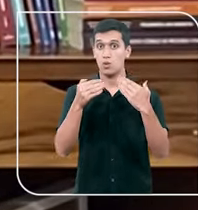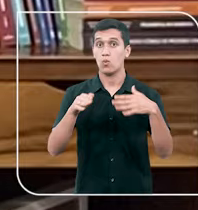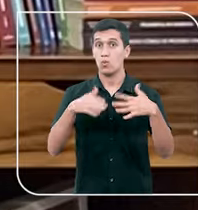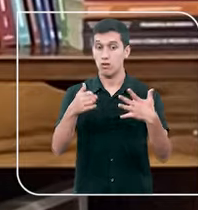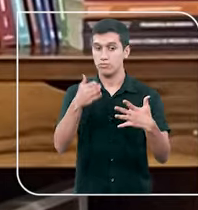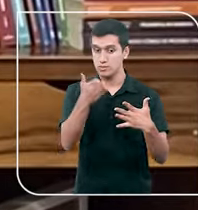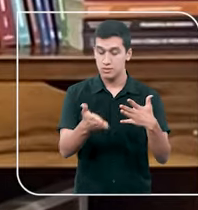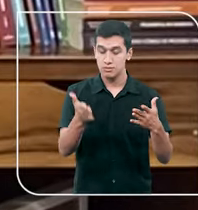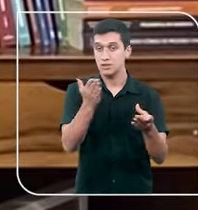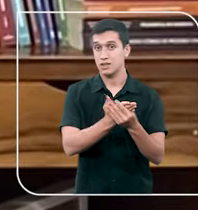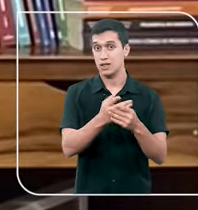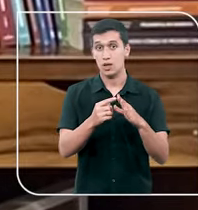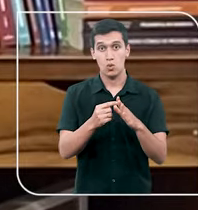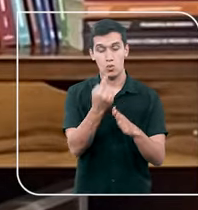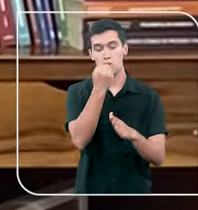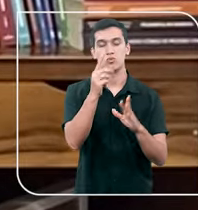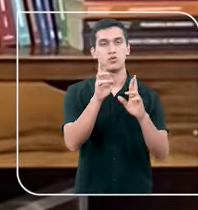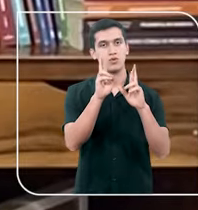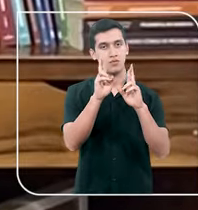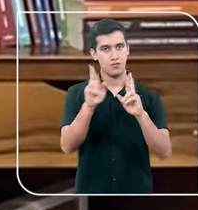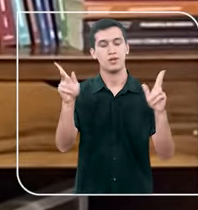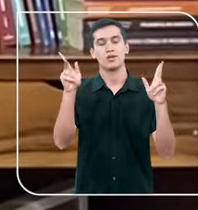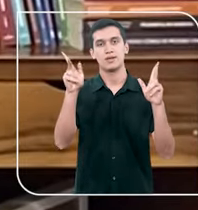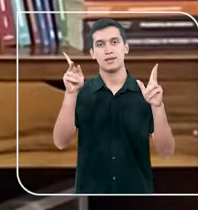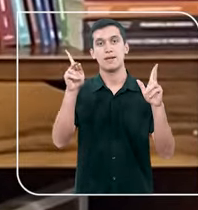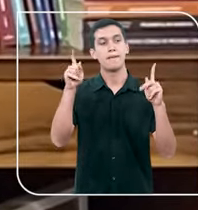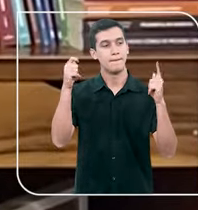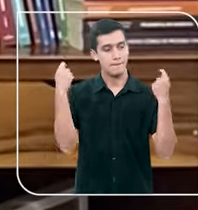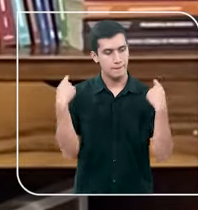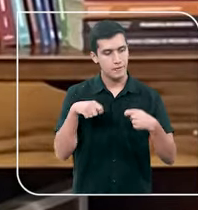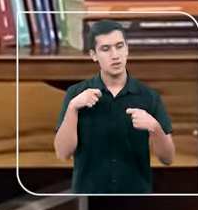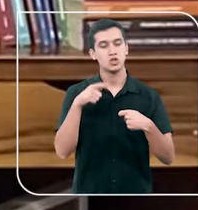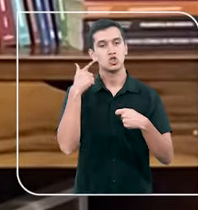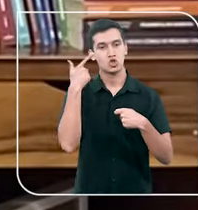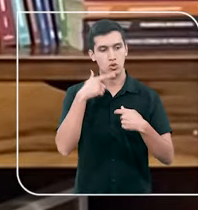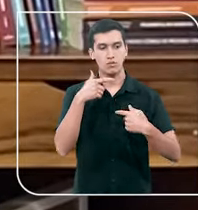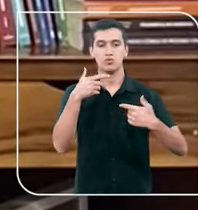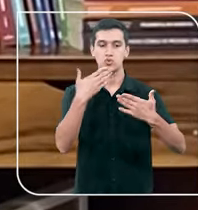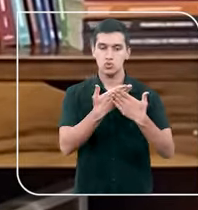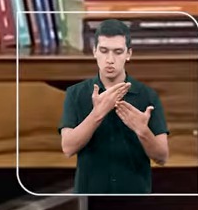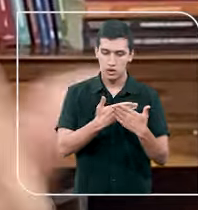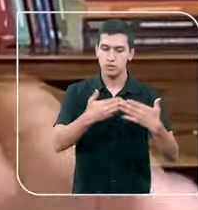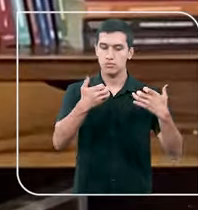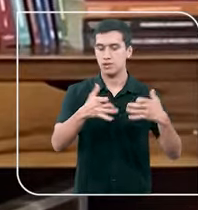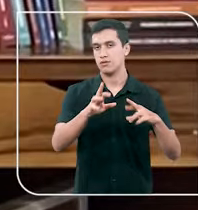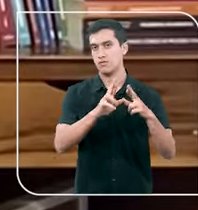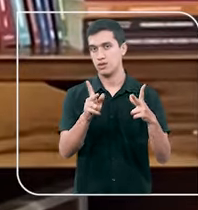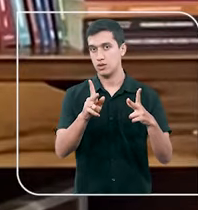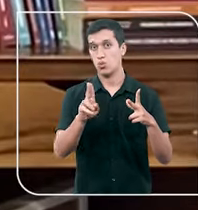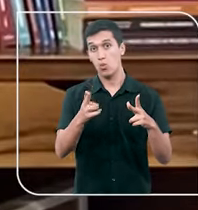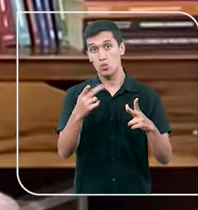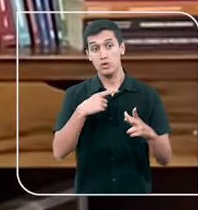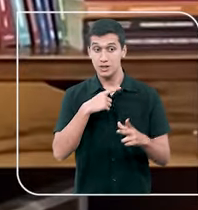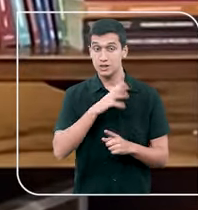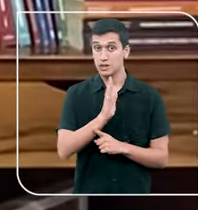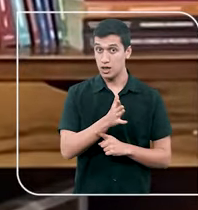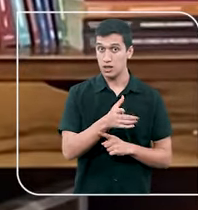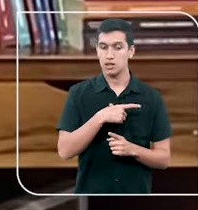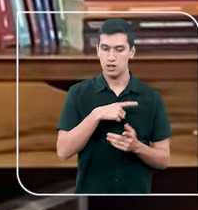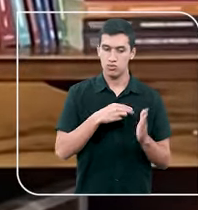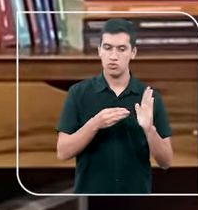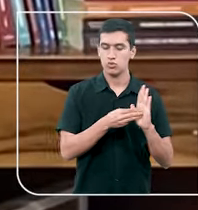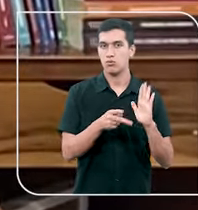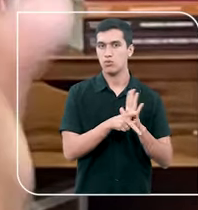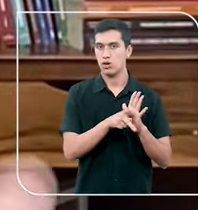o caso é um caso diferente, que é necessária uma distinção, ou então que houve e há motivos aí de